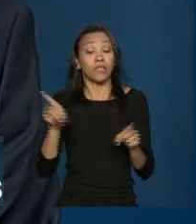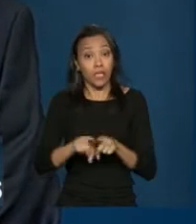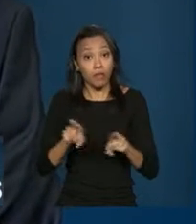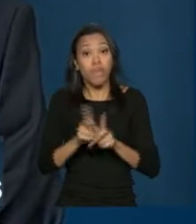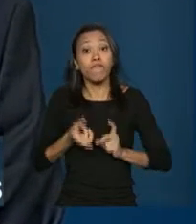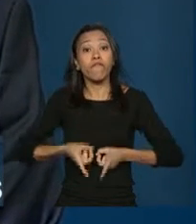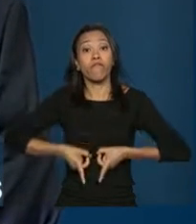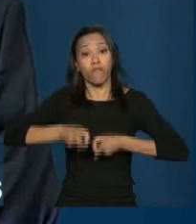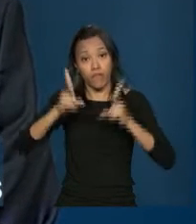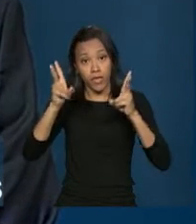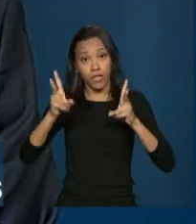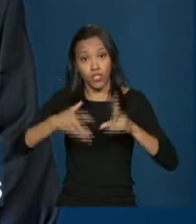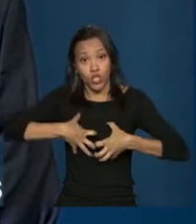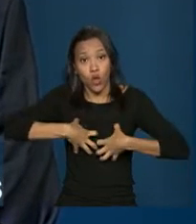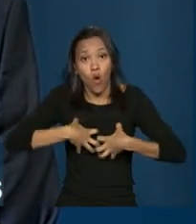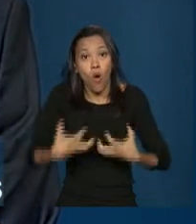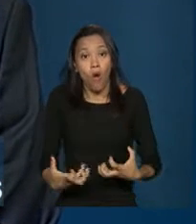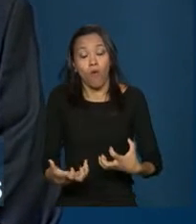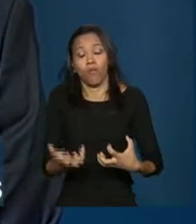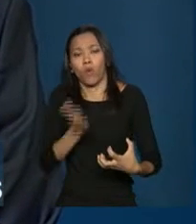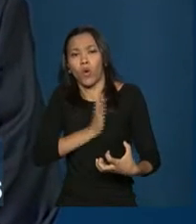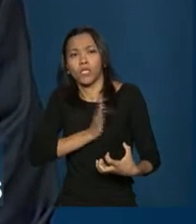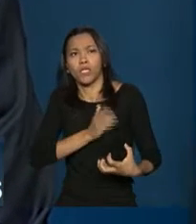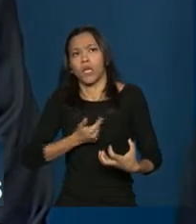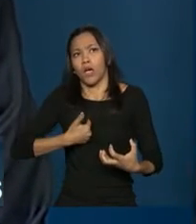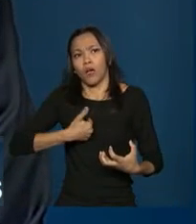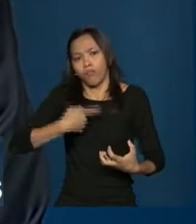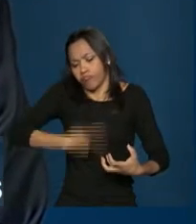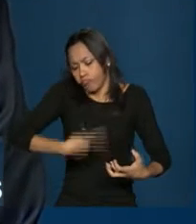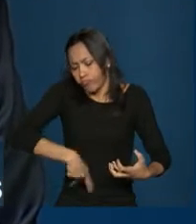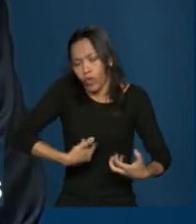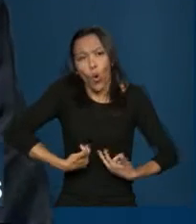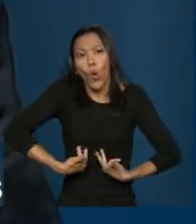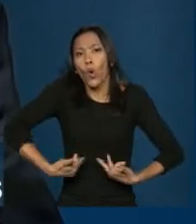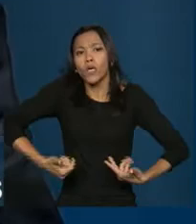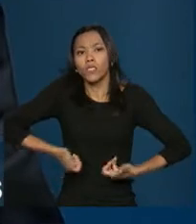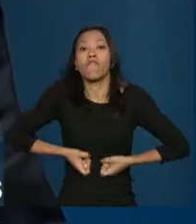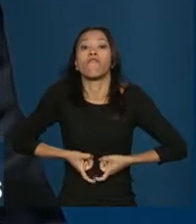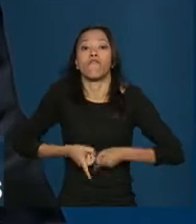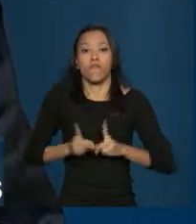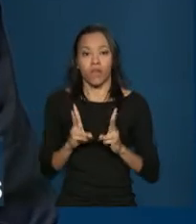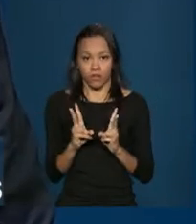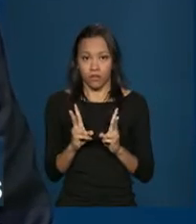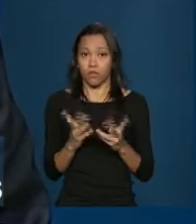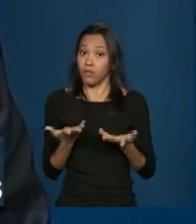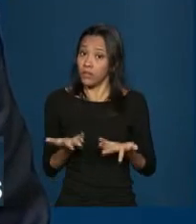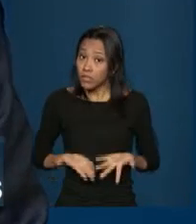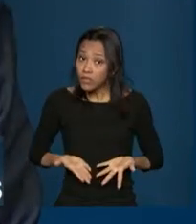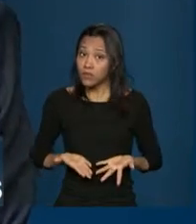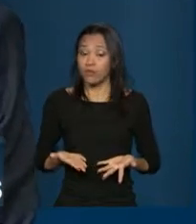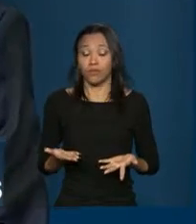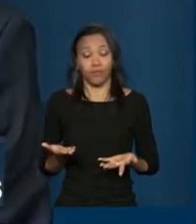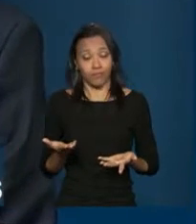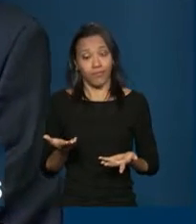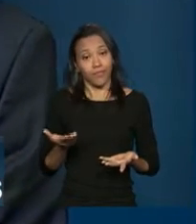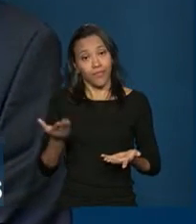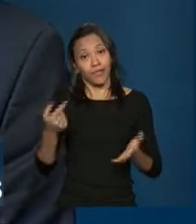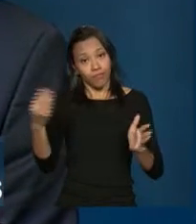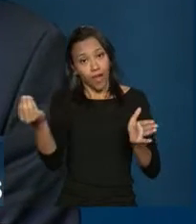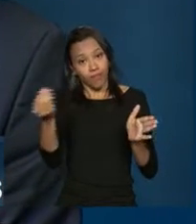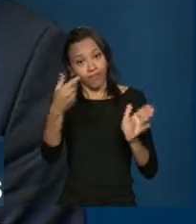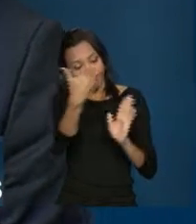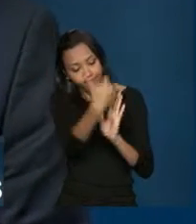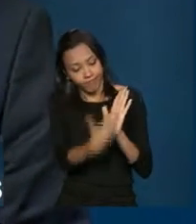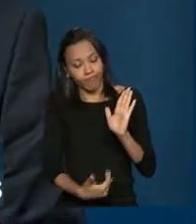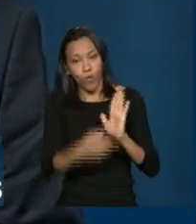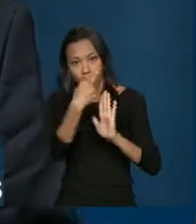de órgãos. Portanto, todas essas modalidades se tornam evidentes com